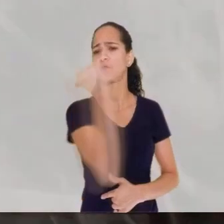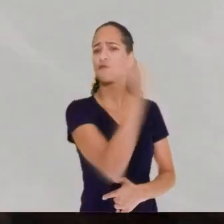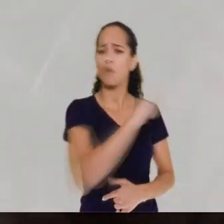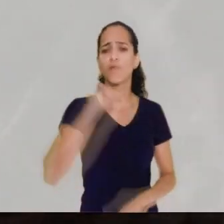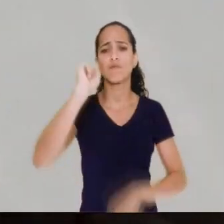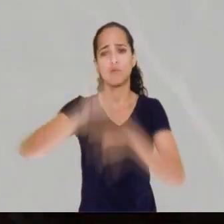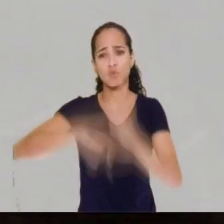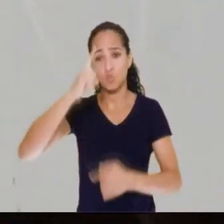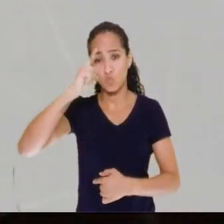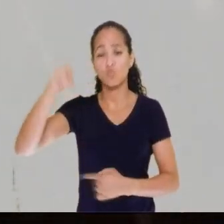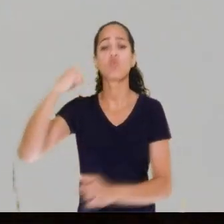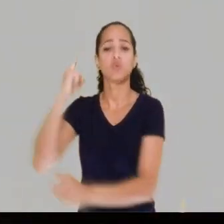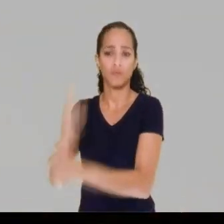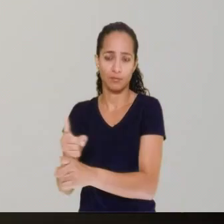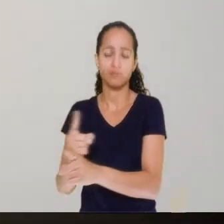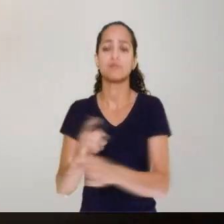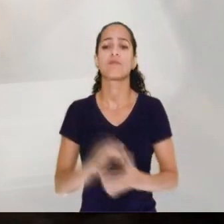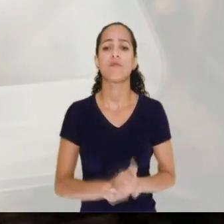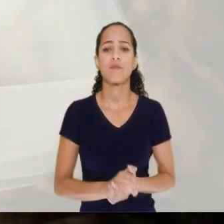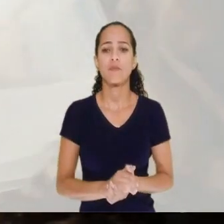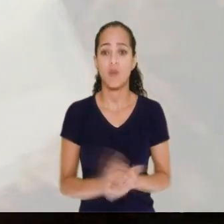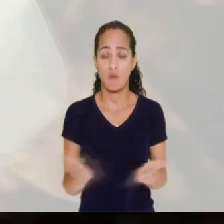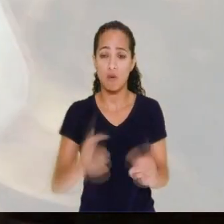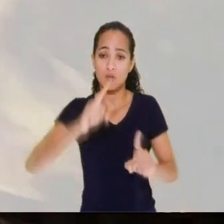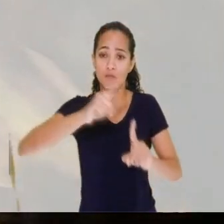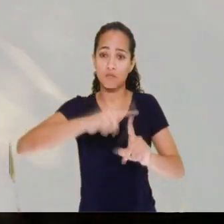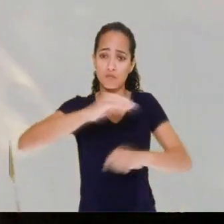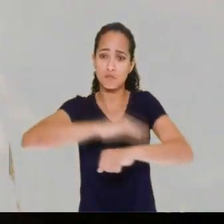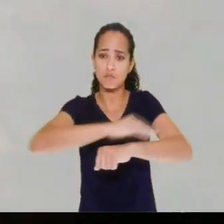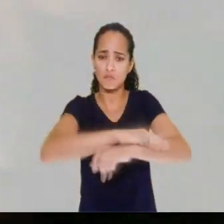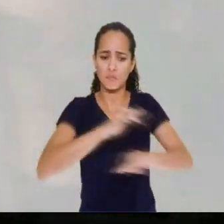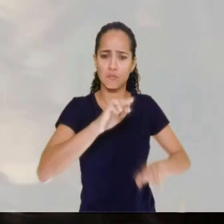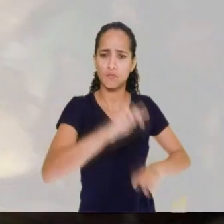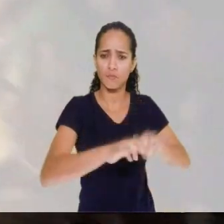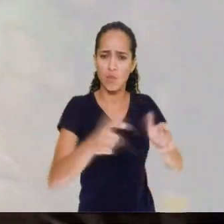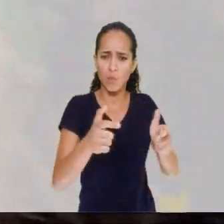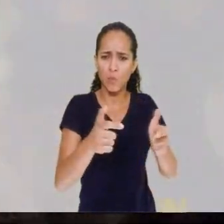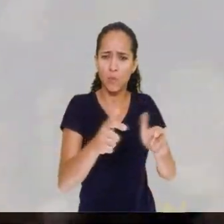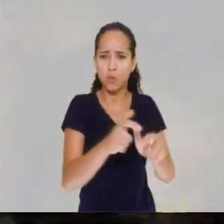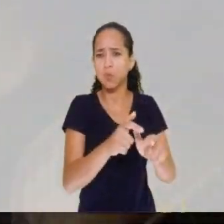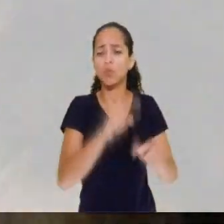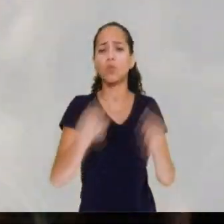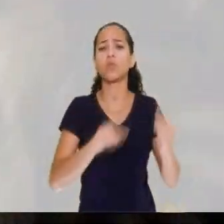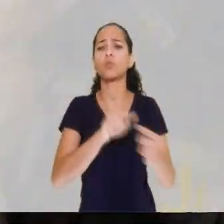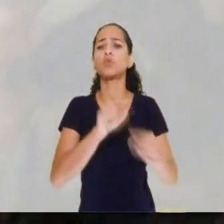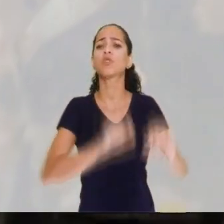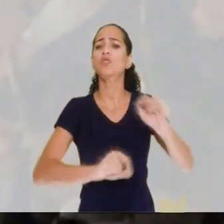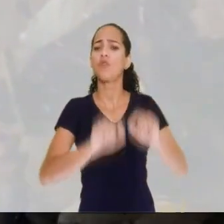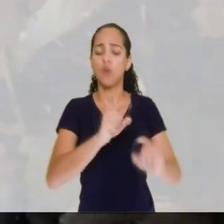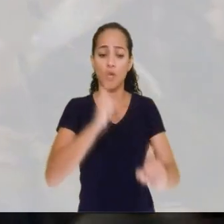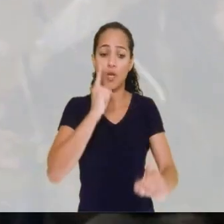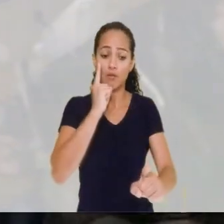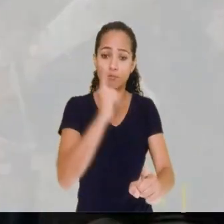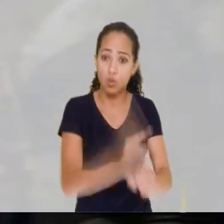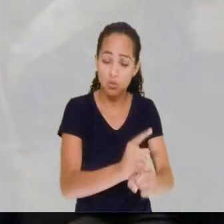Então vamos lá, Pedrão, fica para uma próxima. Vamos lá. E como estamos lidando com uma espécie ameaçada de extinção, né, o trabalho